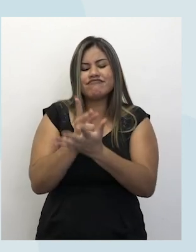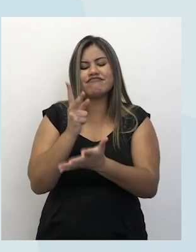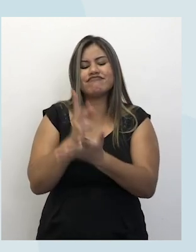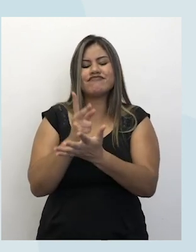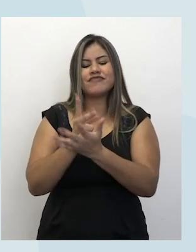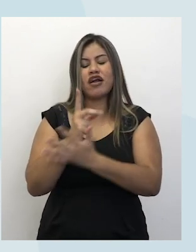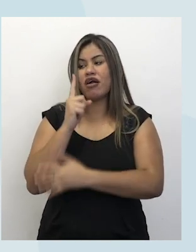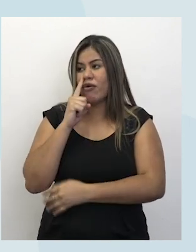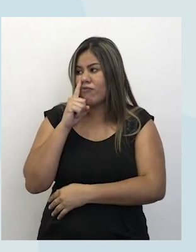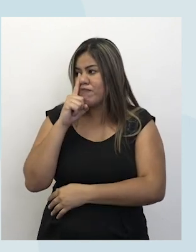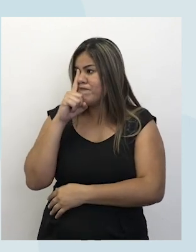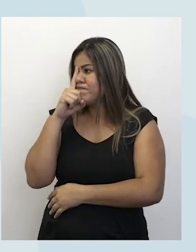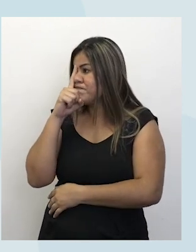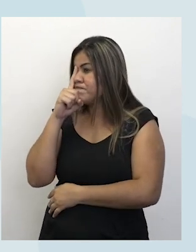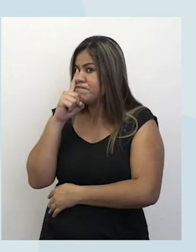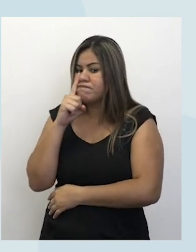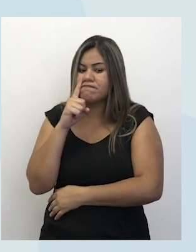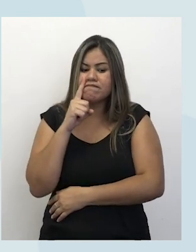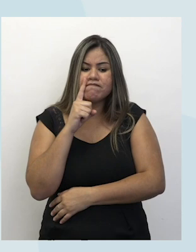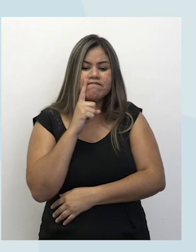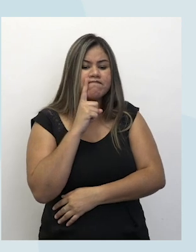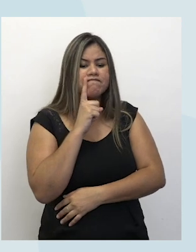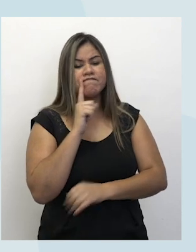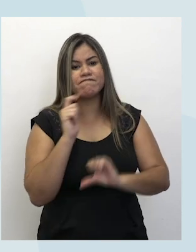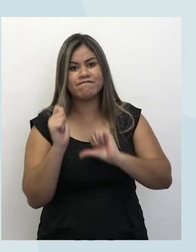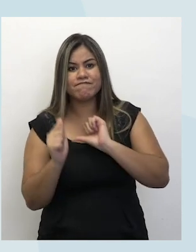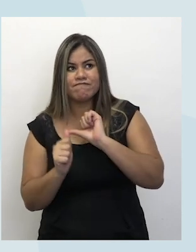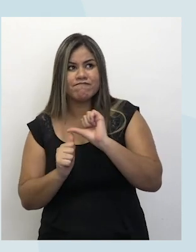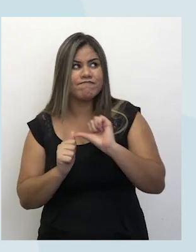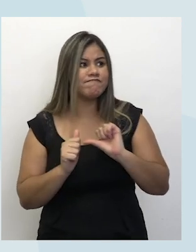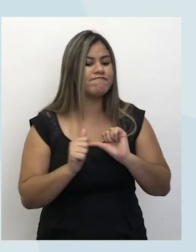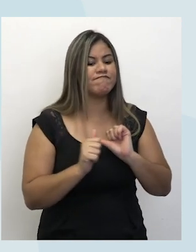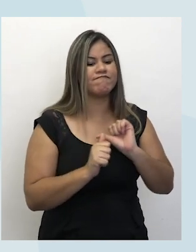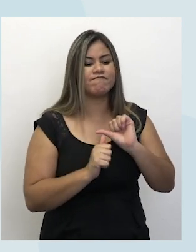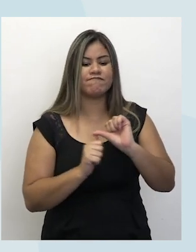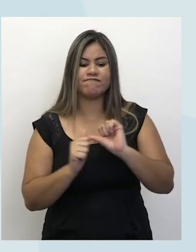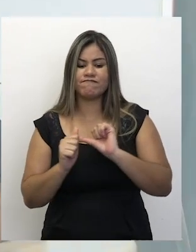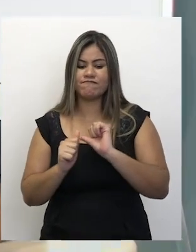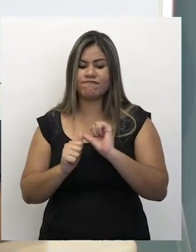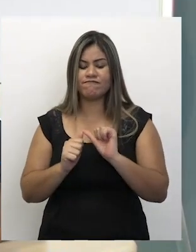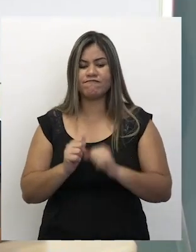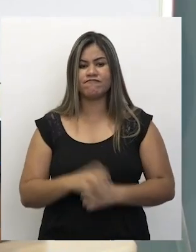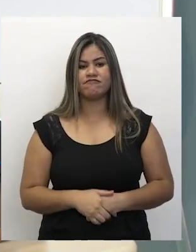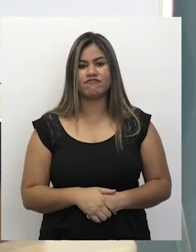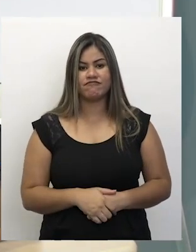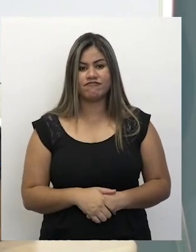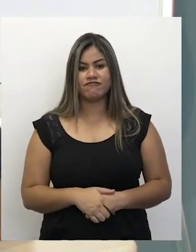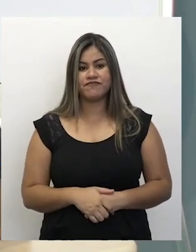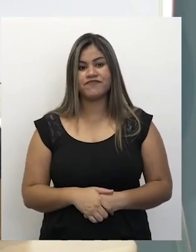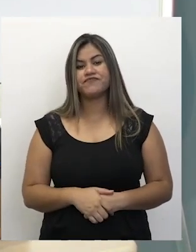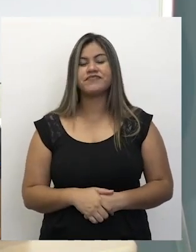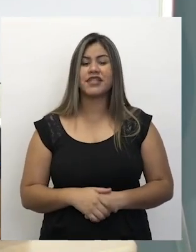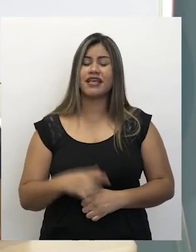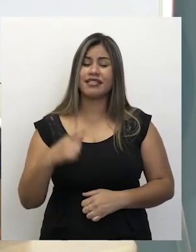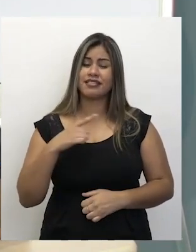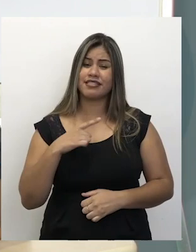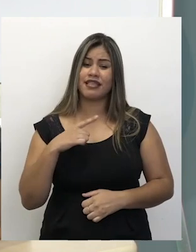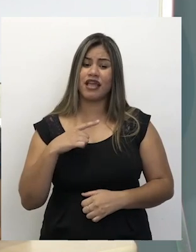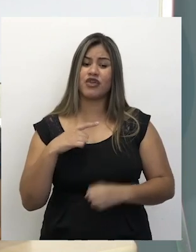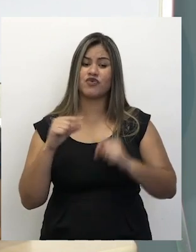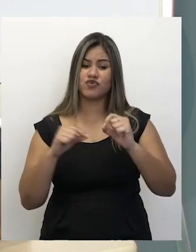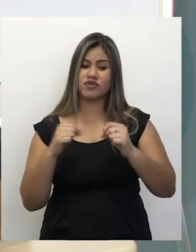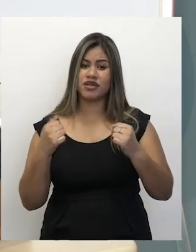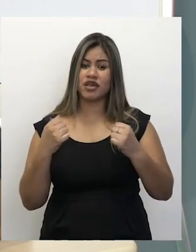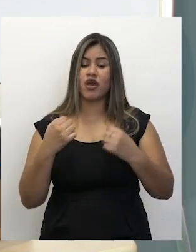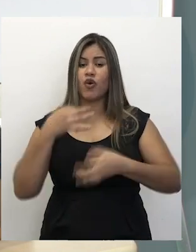perigosas seguranças que não temos contrastes nem mudanças andando em bravo mar perdido o lenho existe matéria sua opinião sendo defendido aí